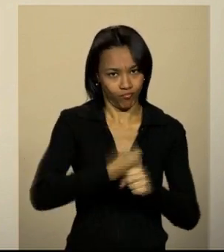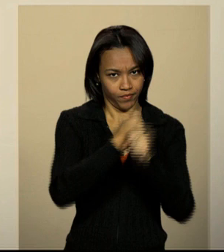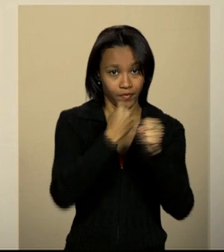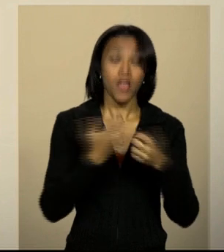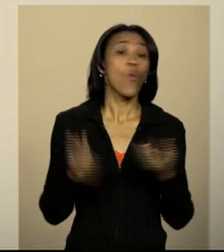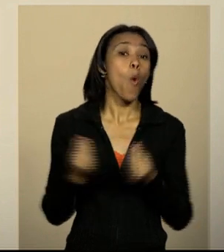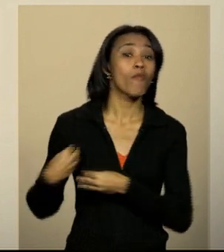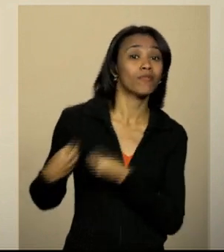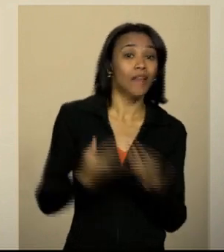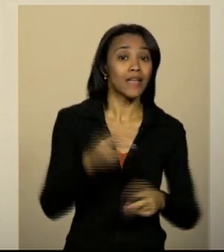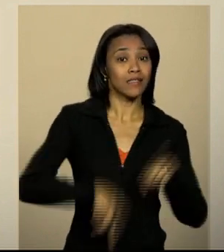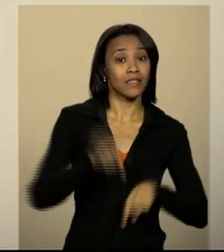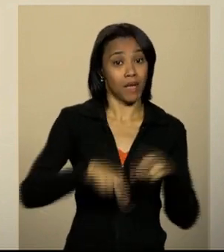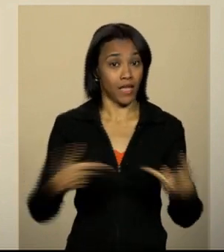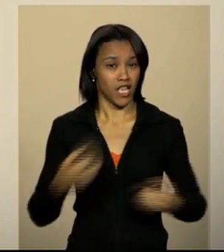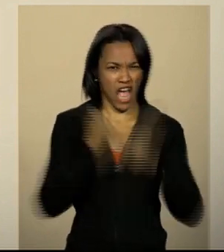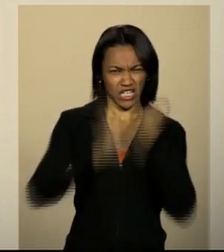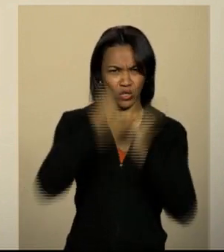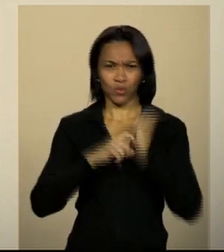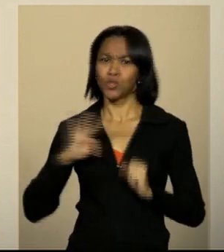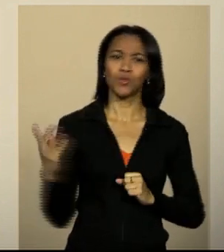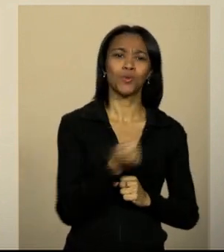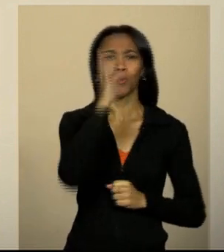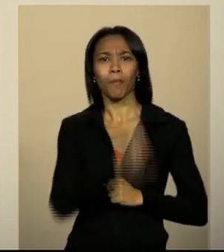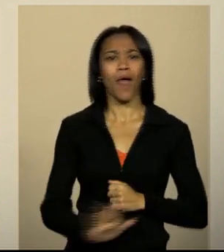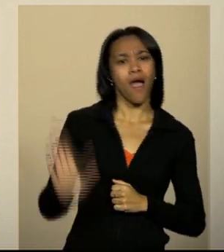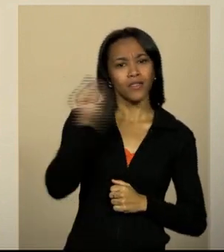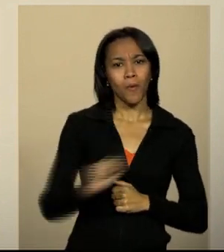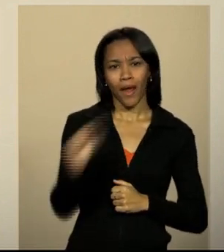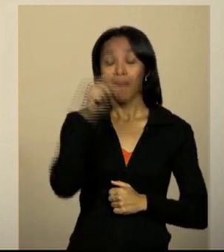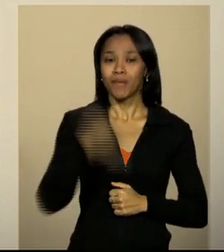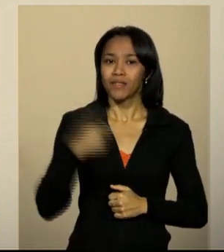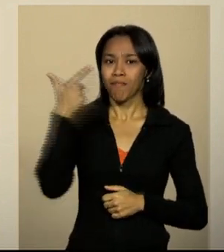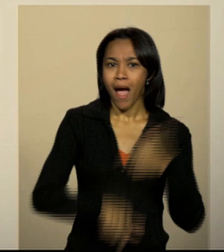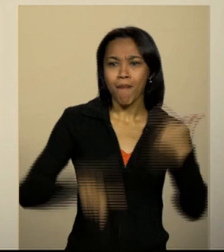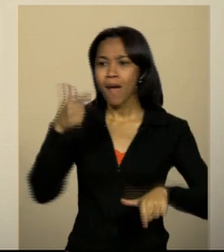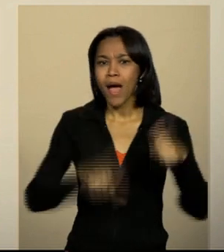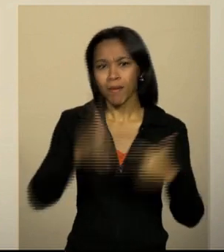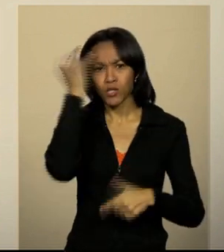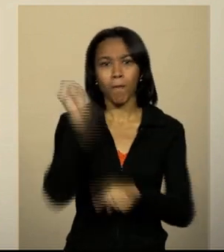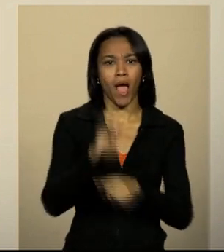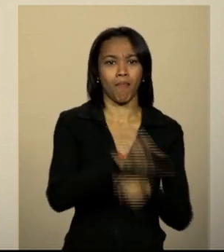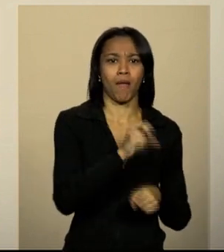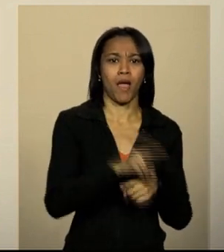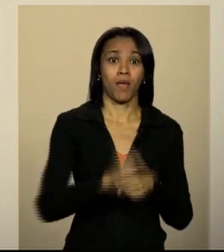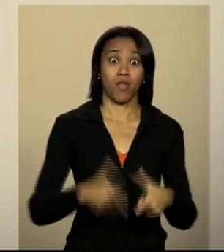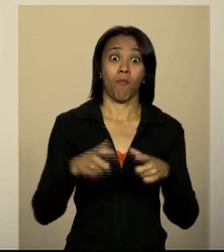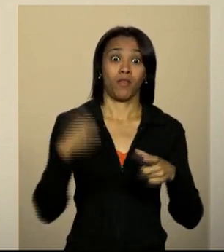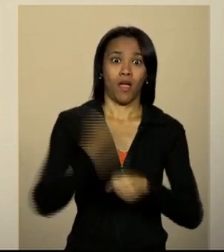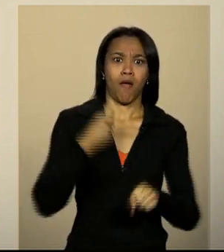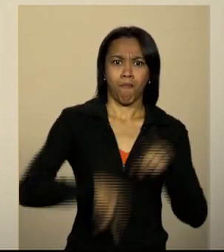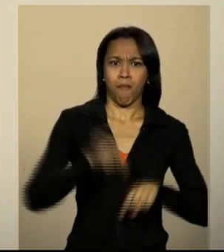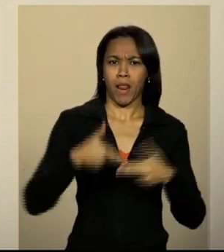esses materiais as indústrias de todo o país tem de contratar mais trabalhadores e aumentar a produção de